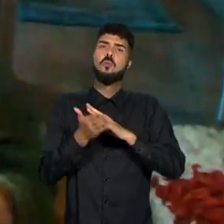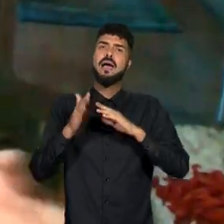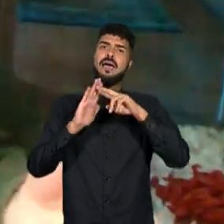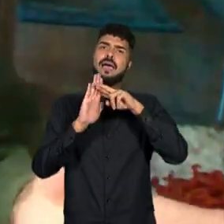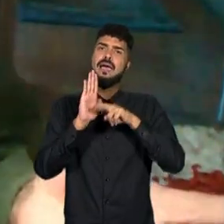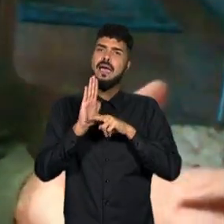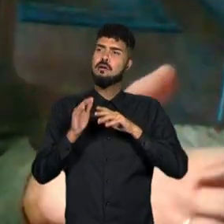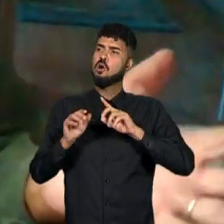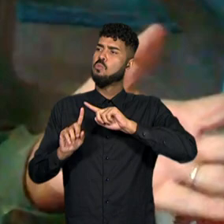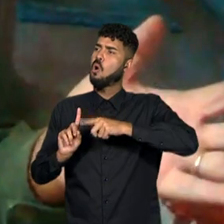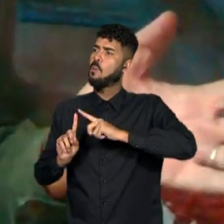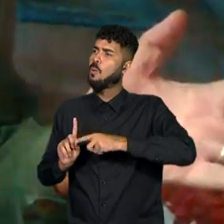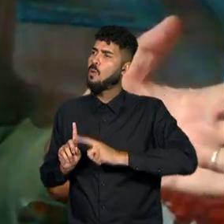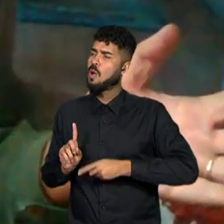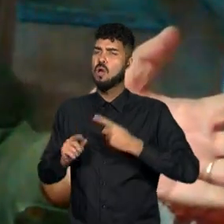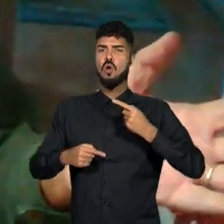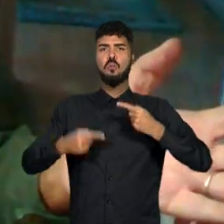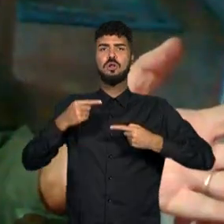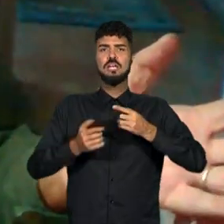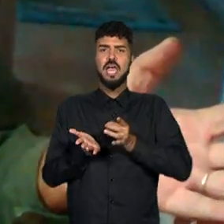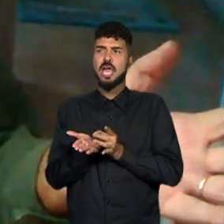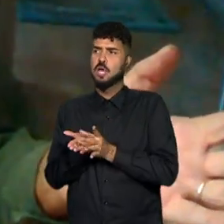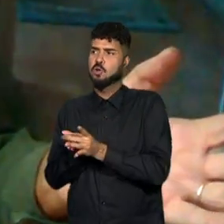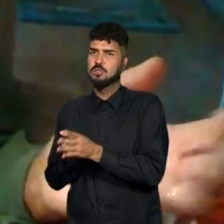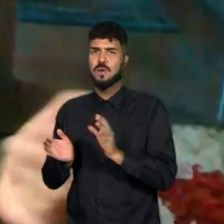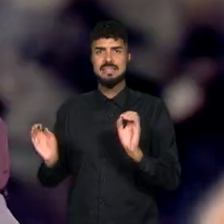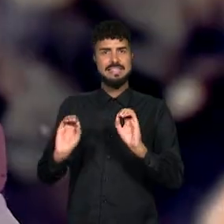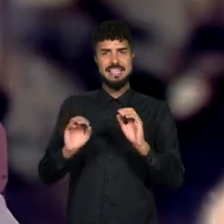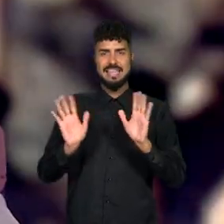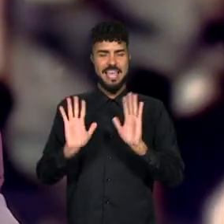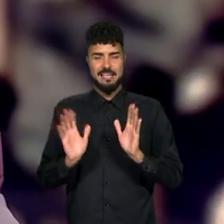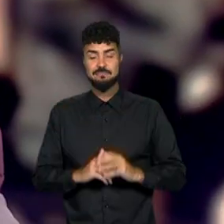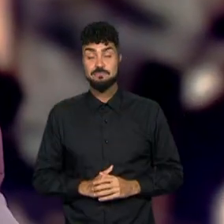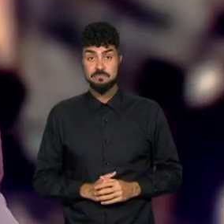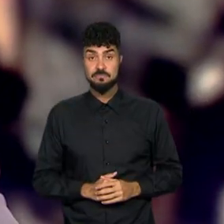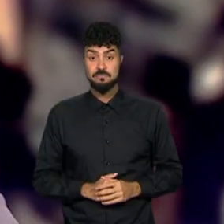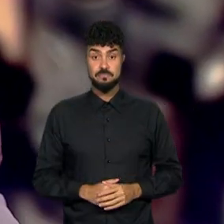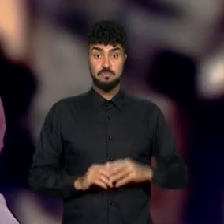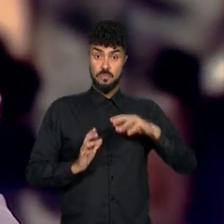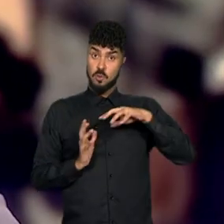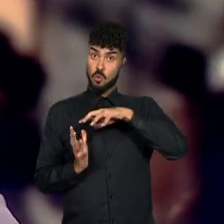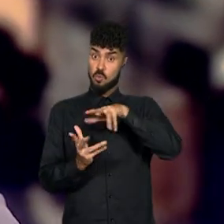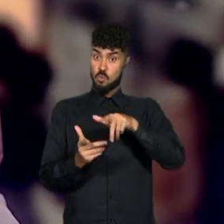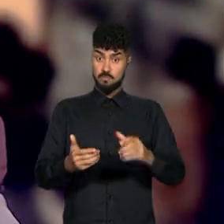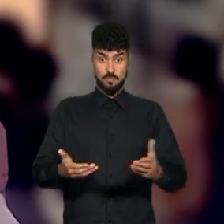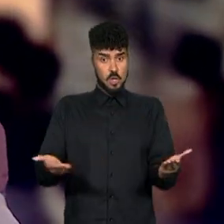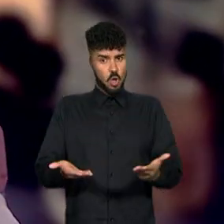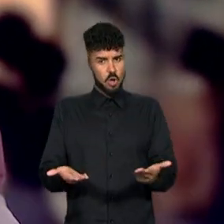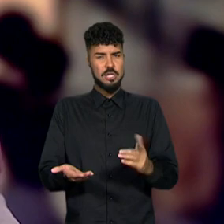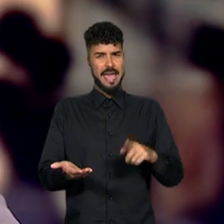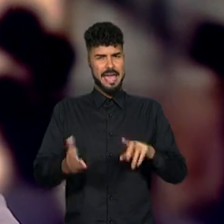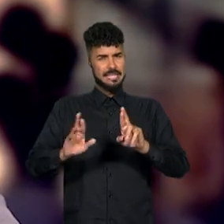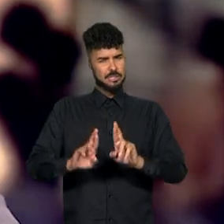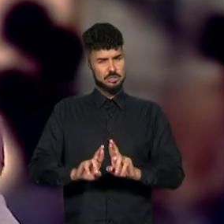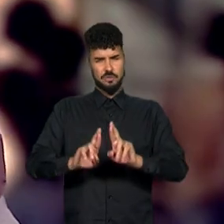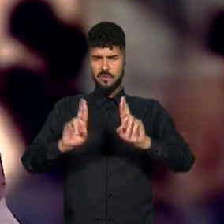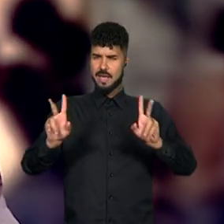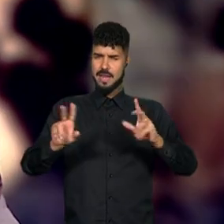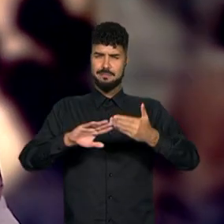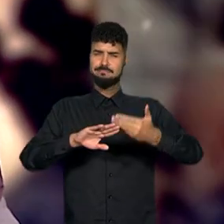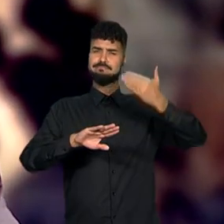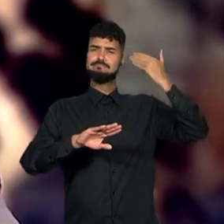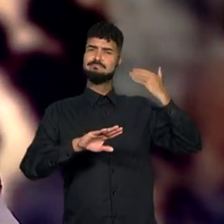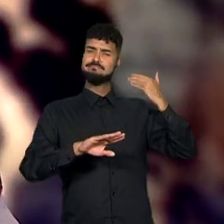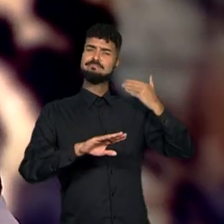sem nenhuma política de exclusão de ninguém. O mundo hoje é um mundo muito diferente daquele dos